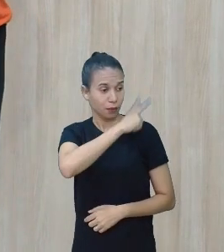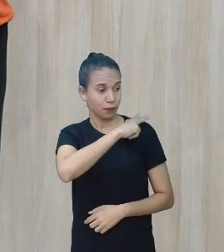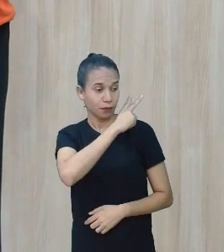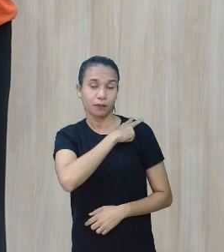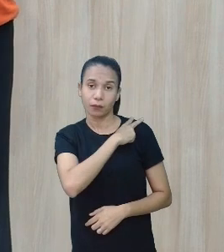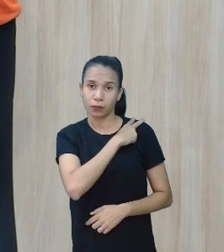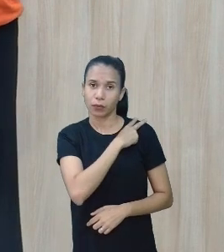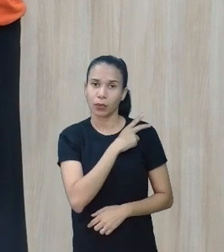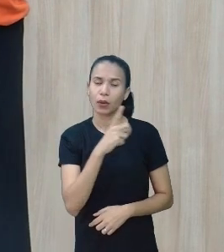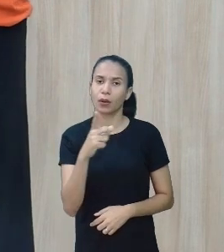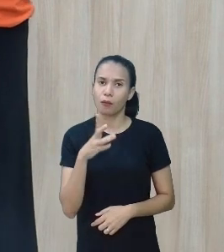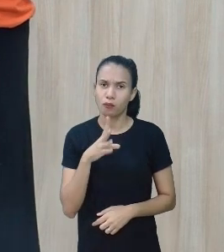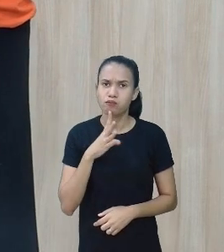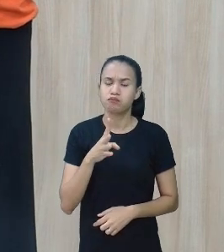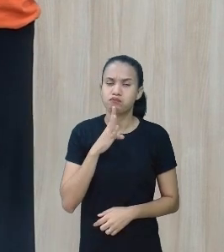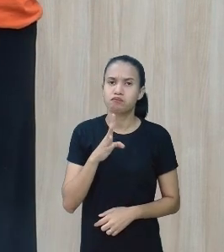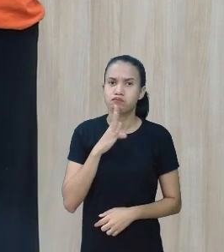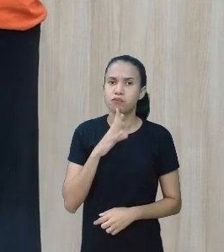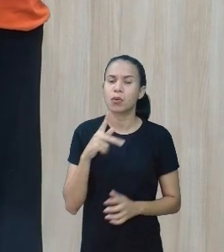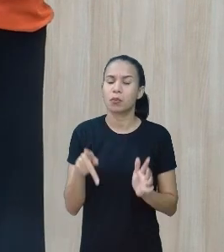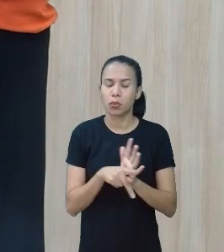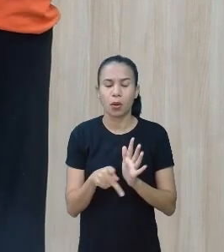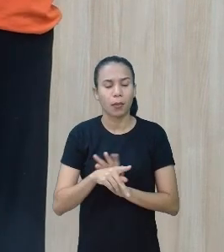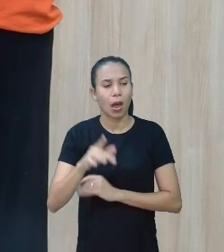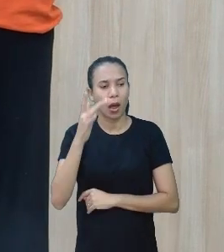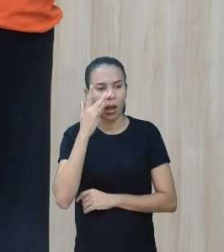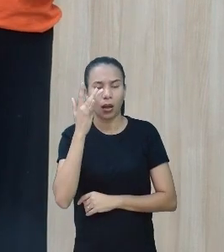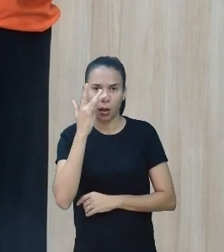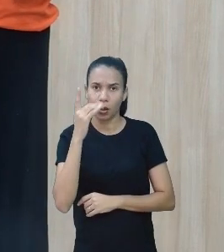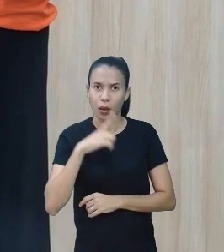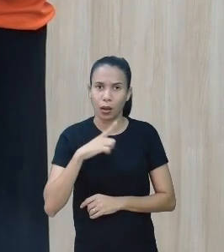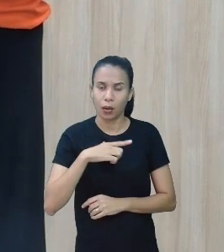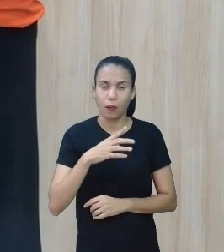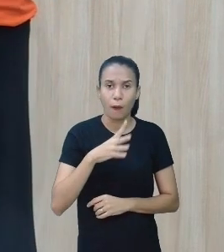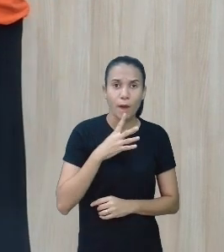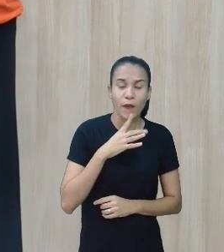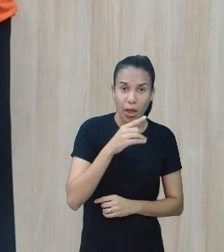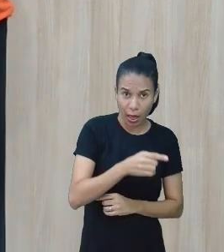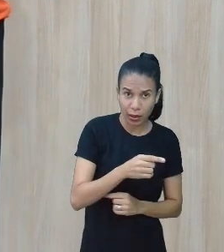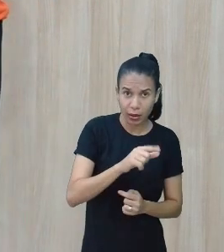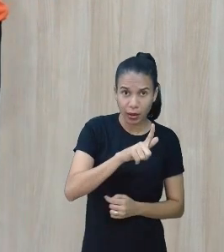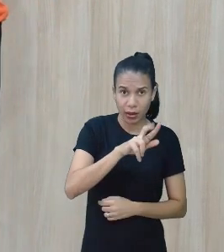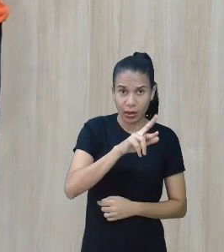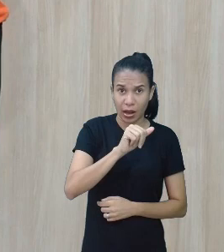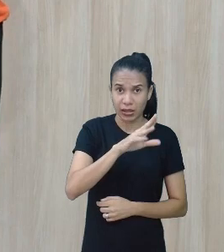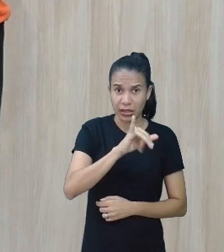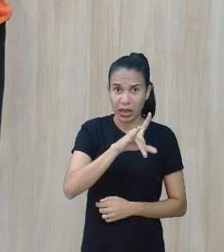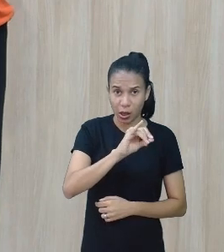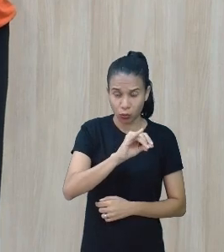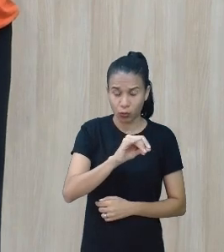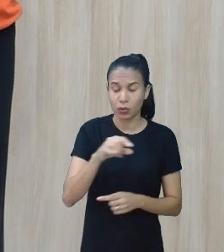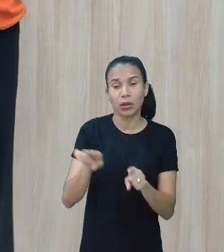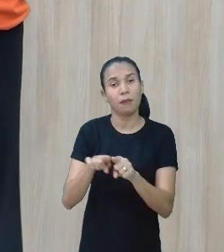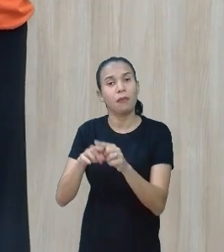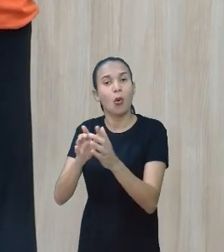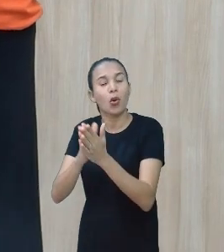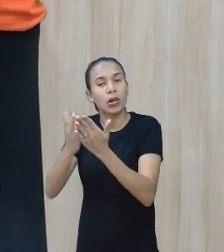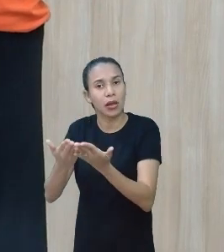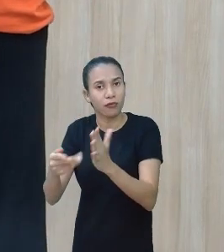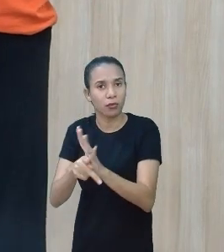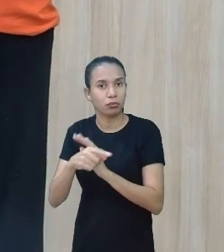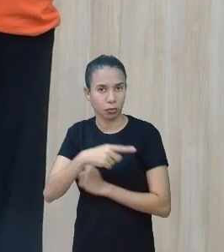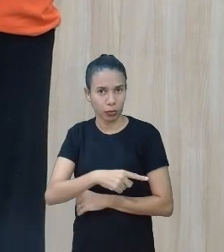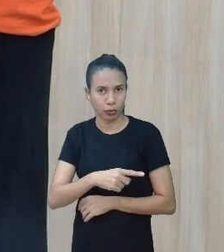médio, vocês irão, com certeza, apreciar tanto Graciliano Ramos quanto essa obra Vidas Secas,